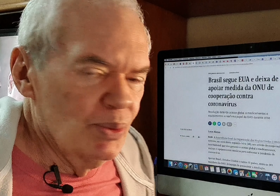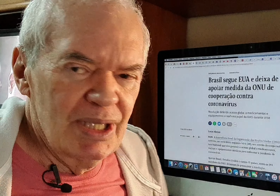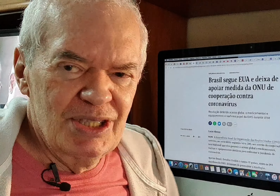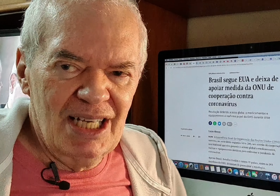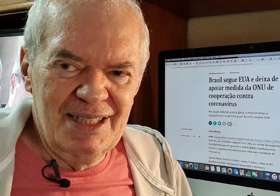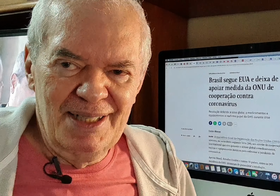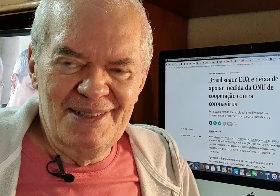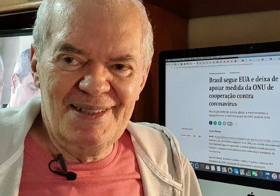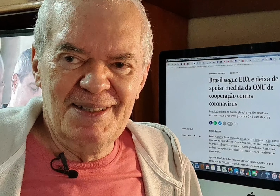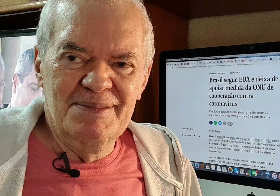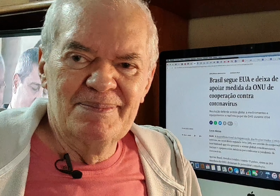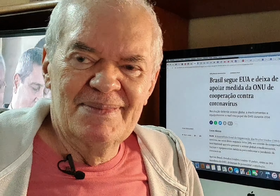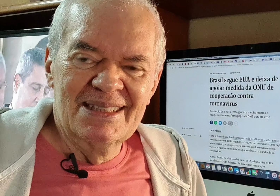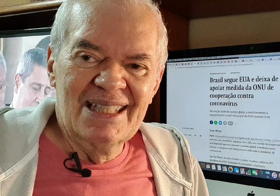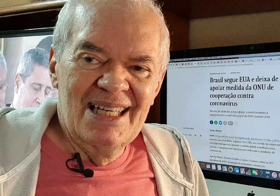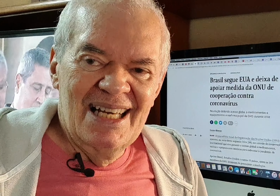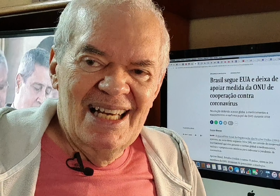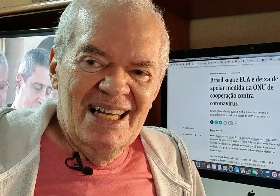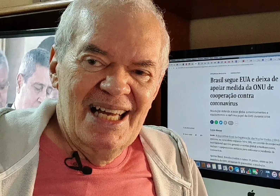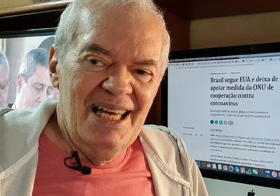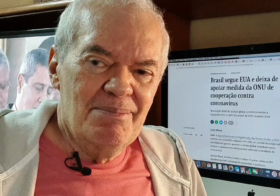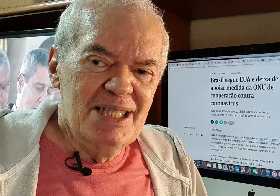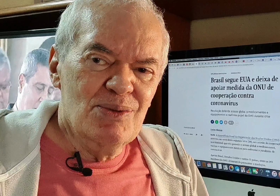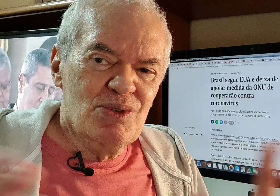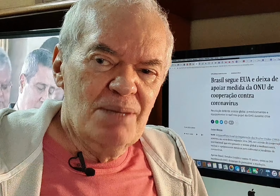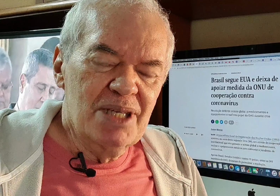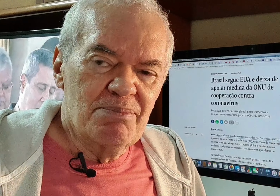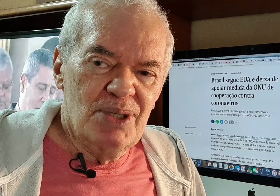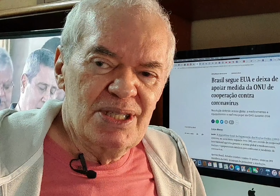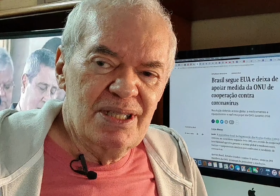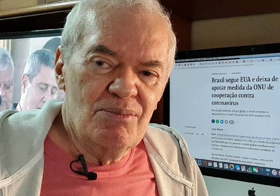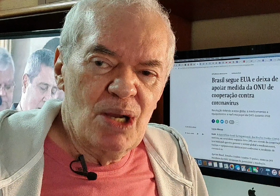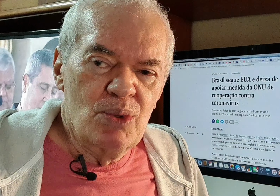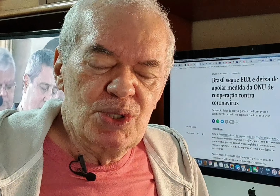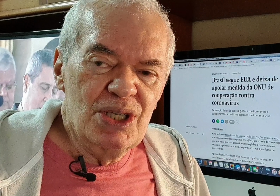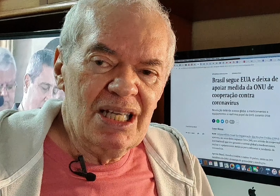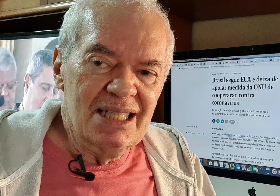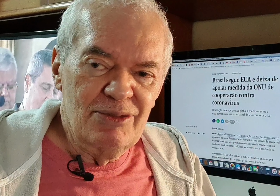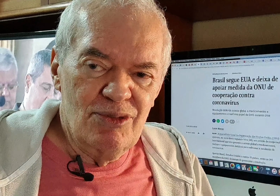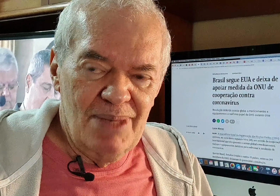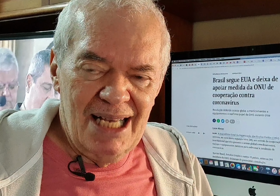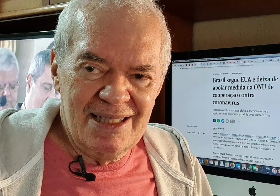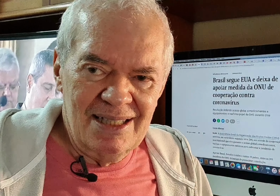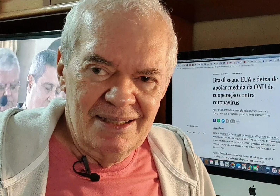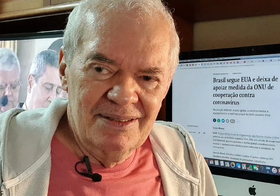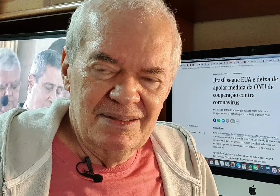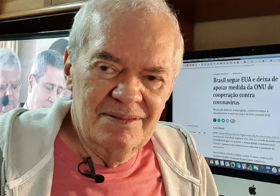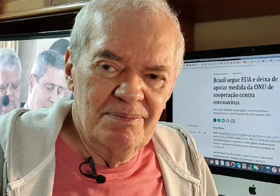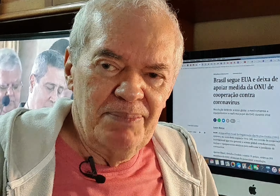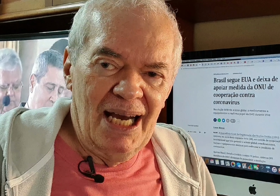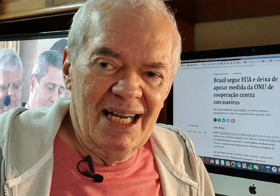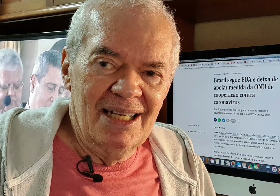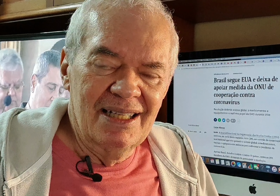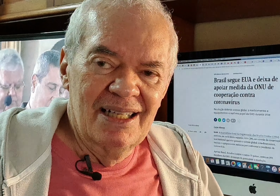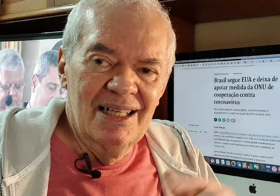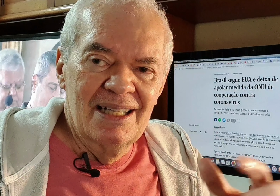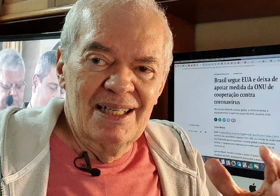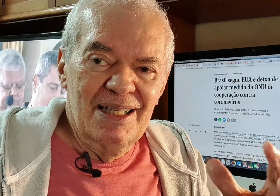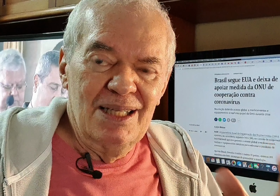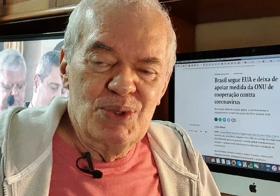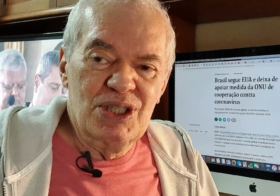OMS durante a crise. É, mas isso também pode ser uma cortina de fumaça